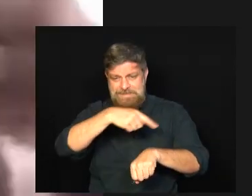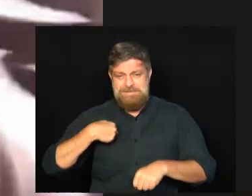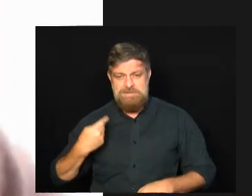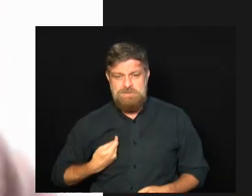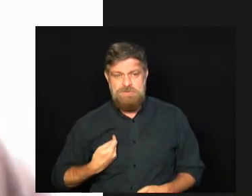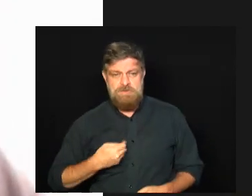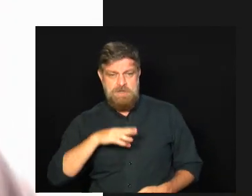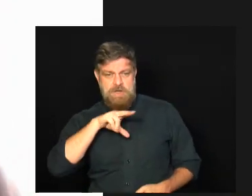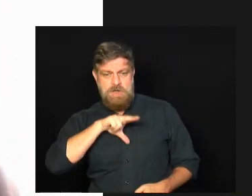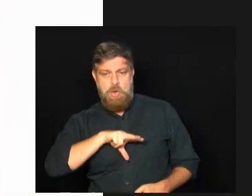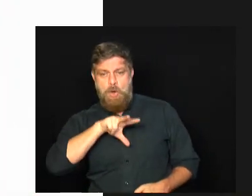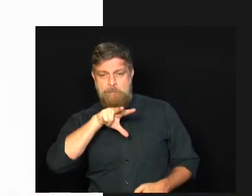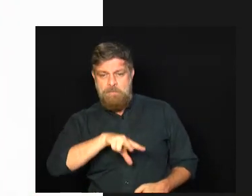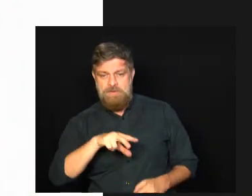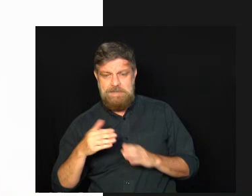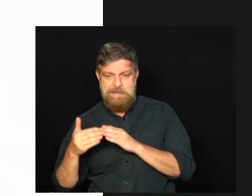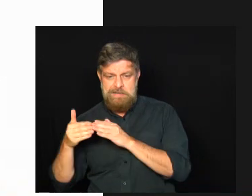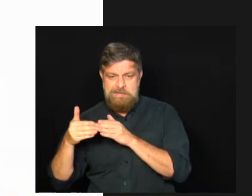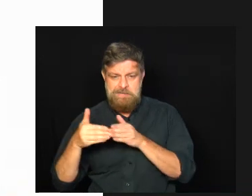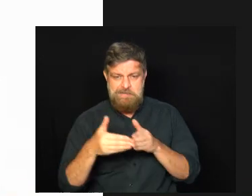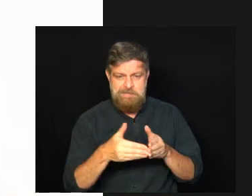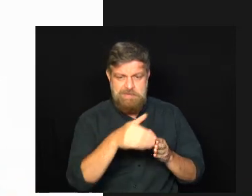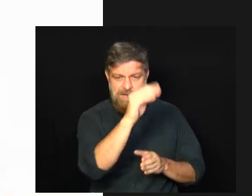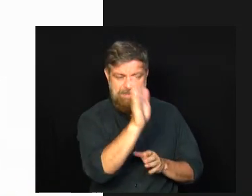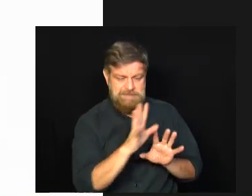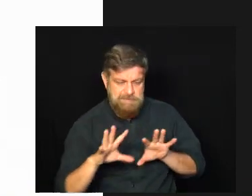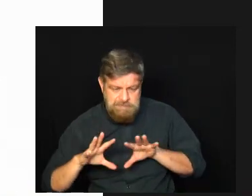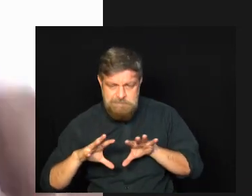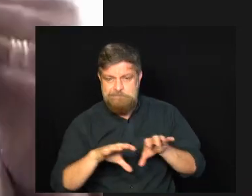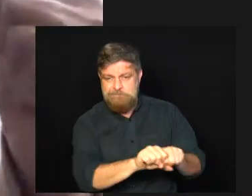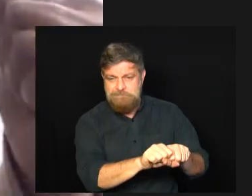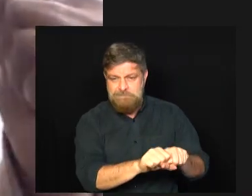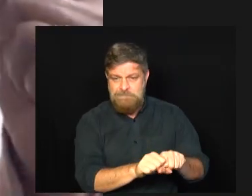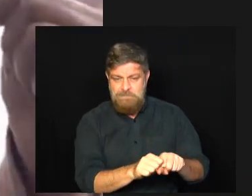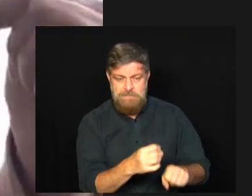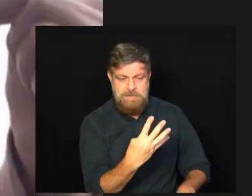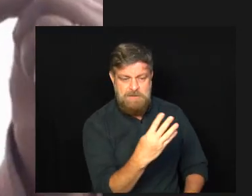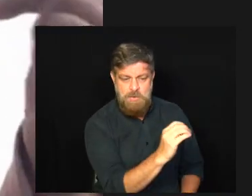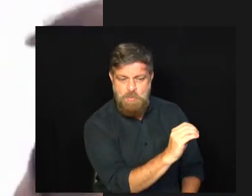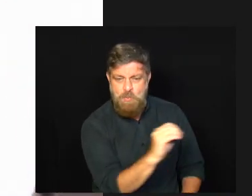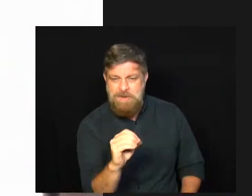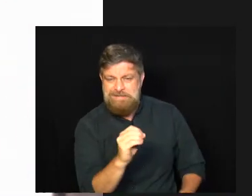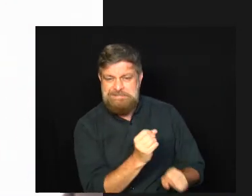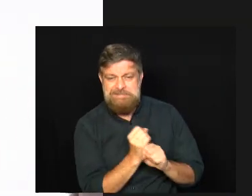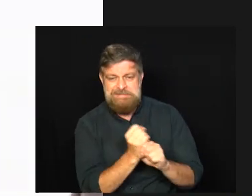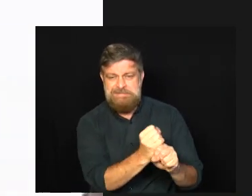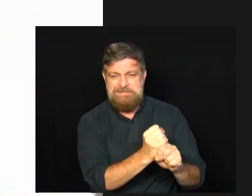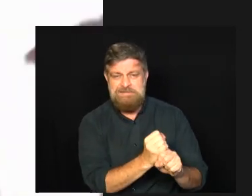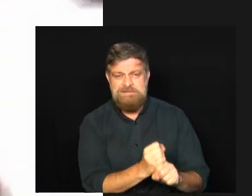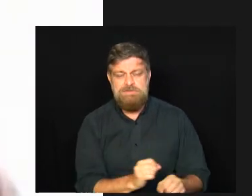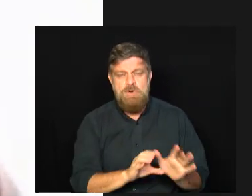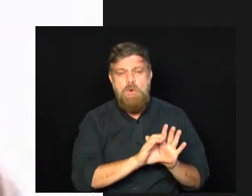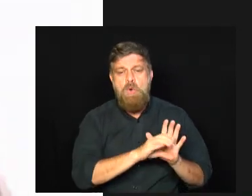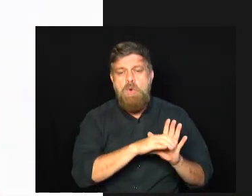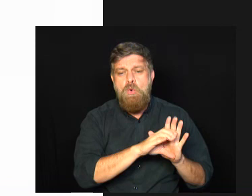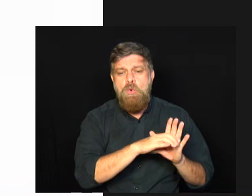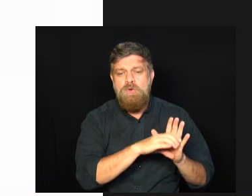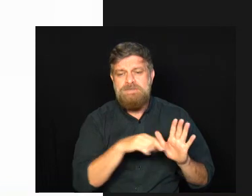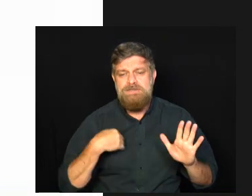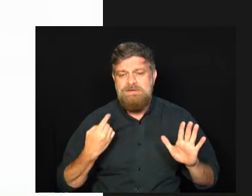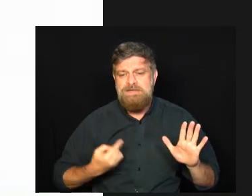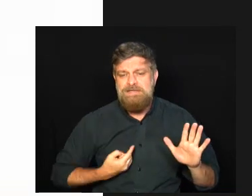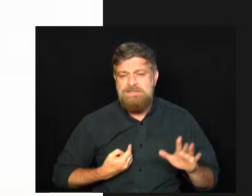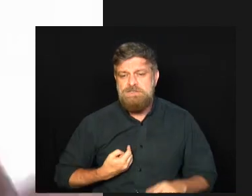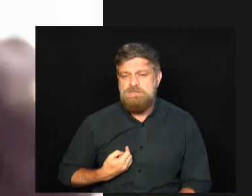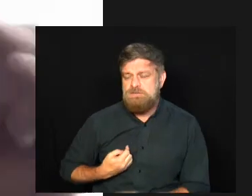colônia durante 4 séculos. Qual é o conceito de patrimônio cultural que nós recebemos da